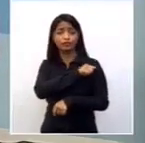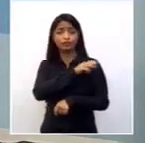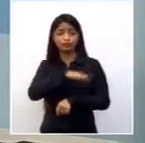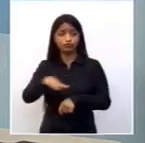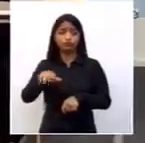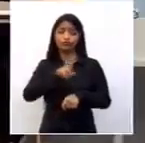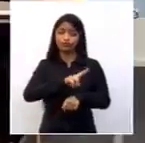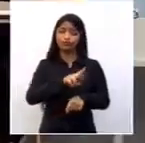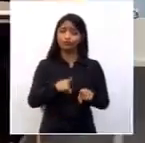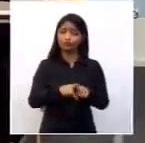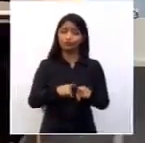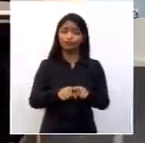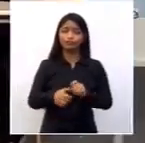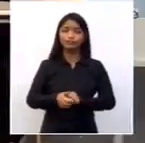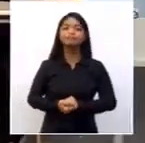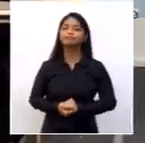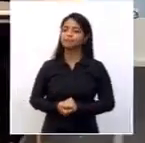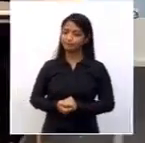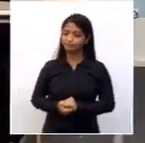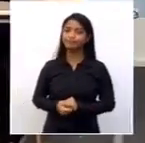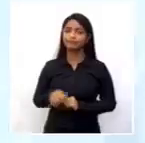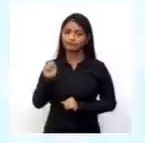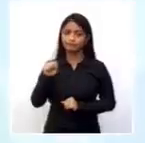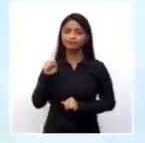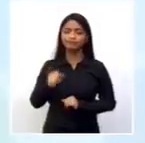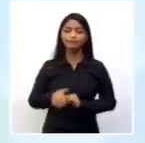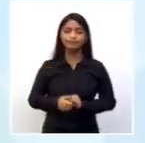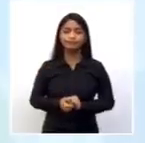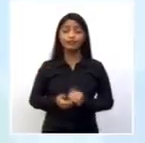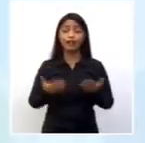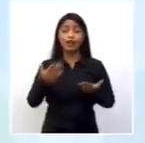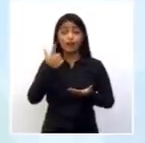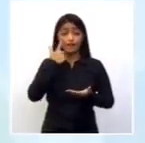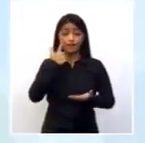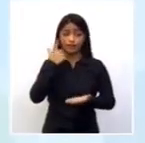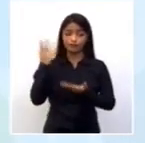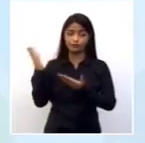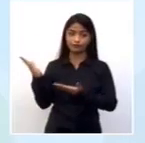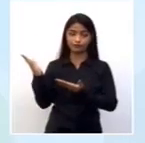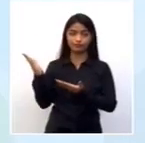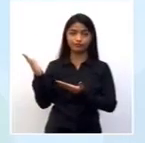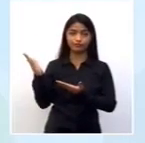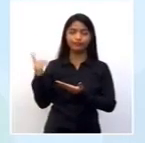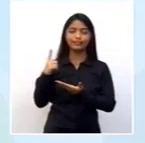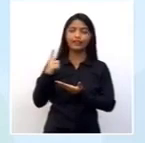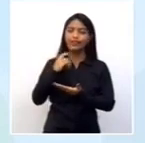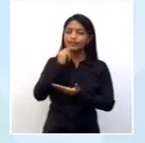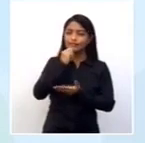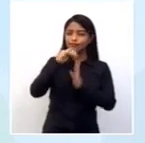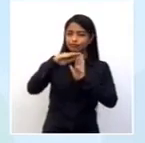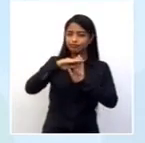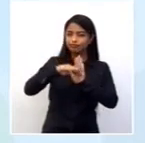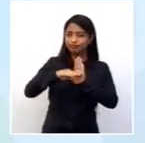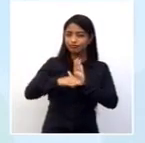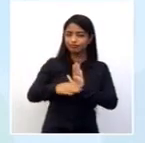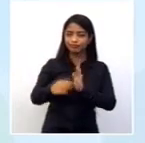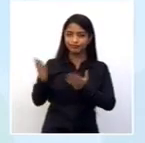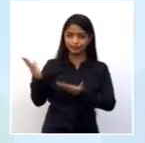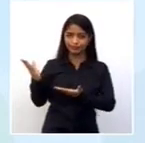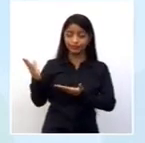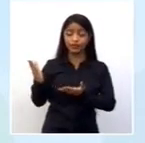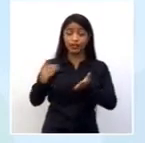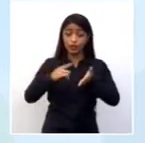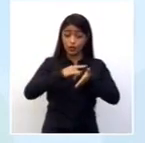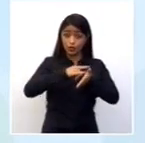Exatamente. Vocês podem acompanhar aí com a gente na tela, tem alguns exemplos. Esse documento ele